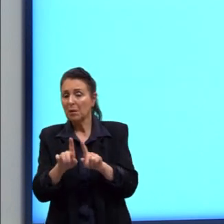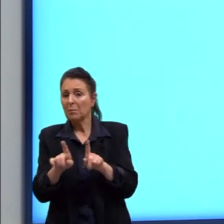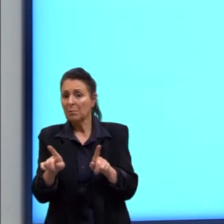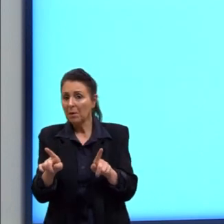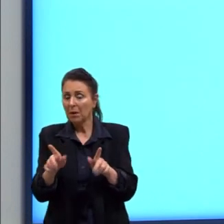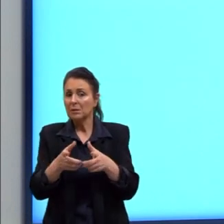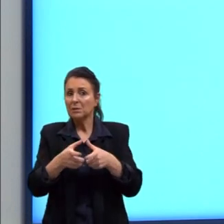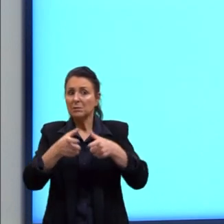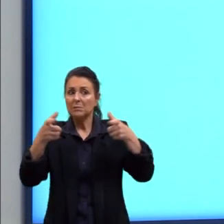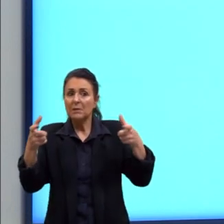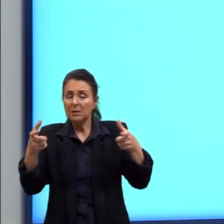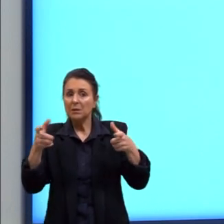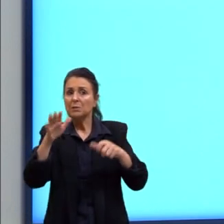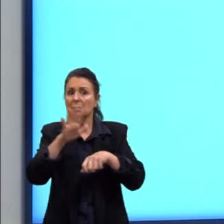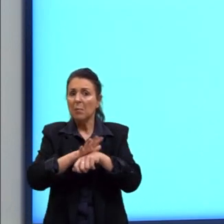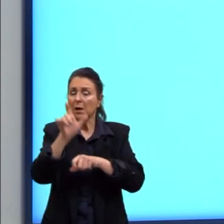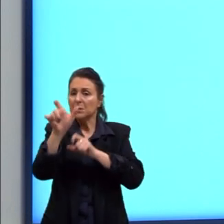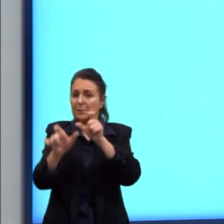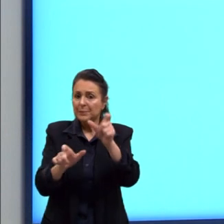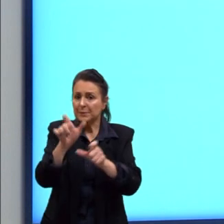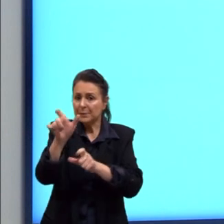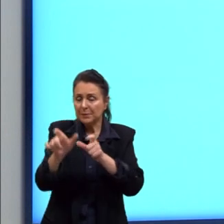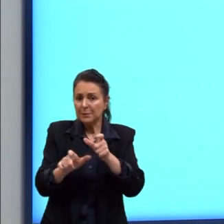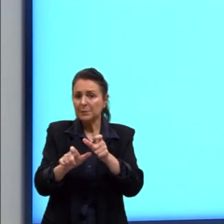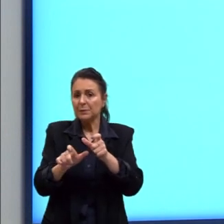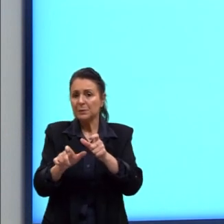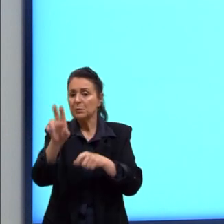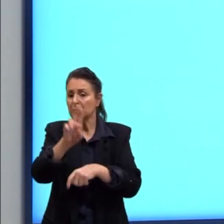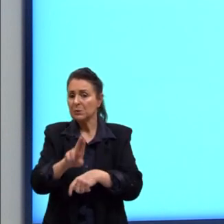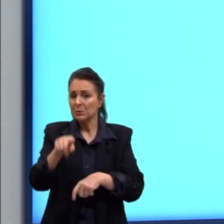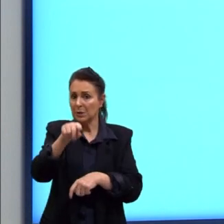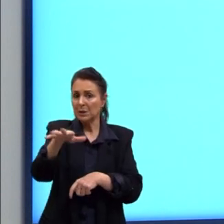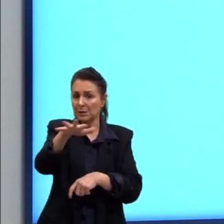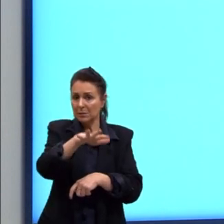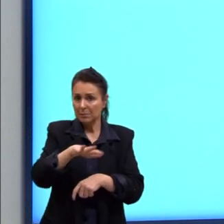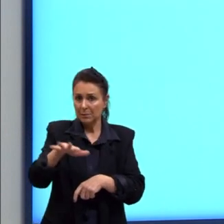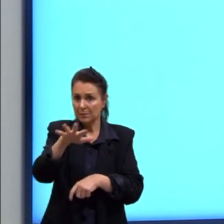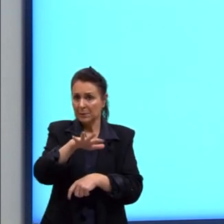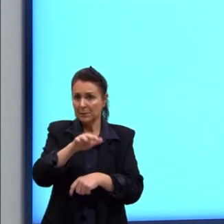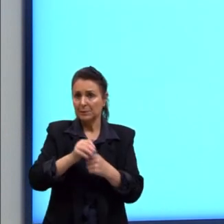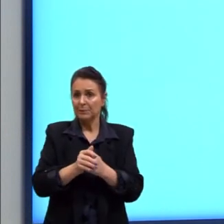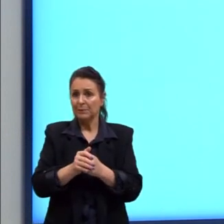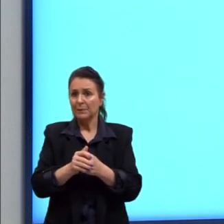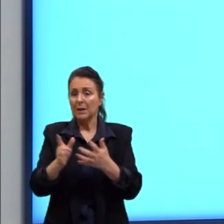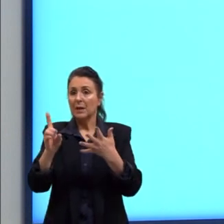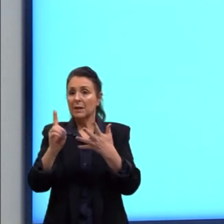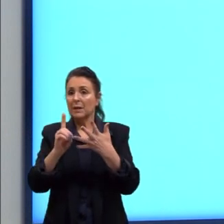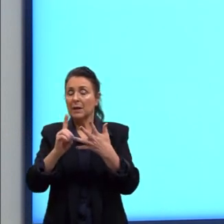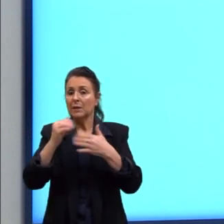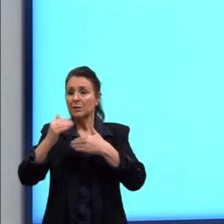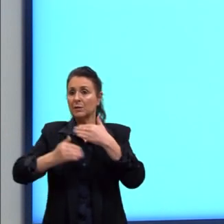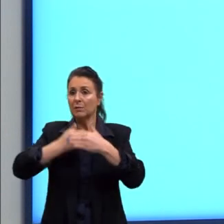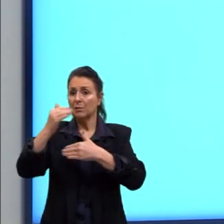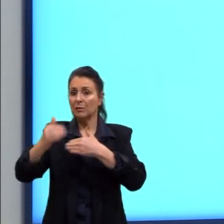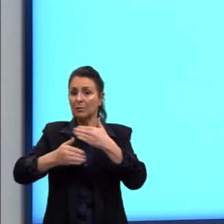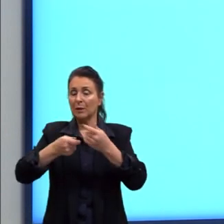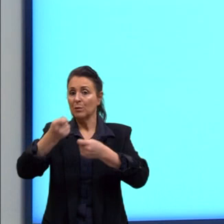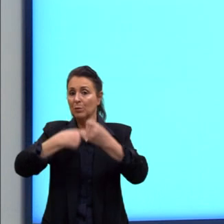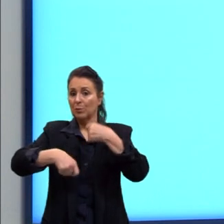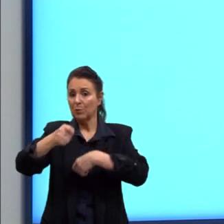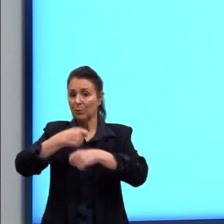logo tu vai ter mais pessoas ocupando aquela área mas vamos ver as outras de desenvolvimento do agronegócio